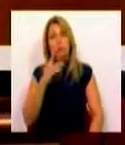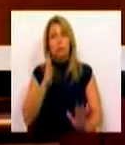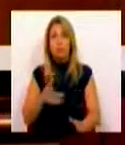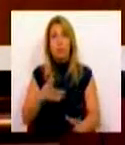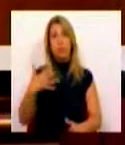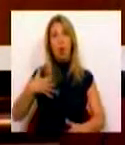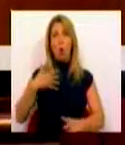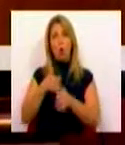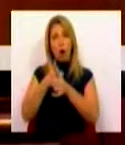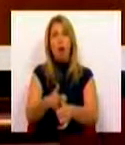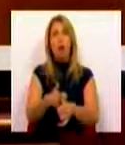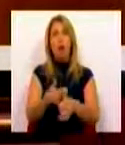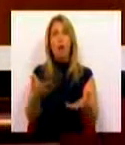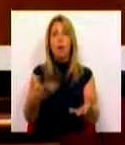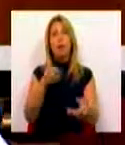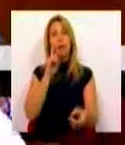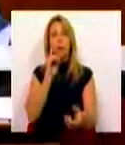de assim assegurar.